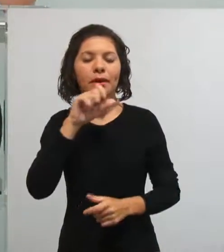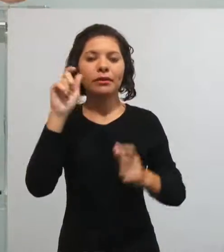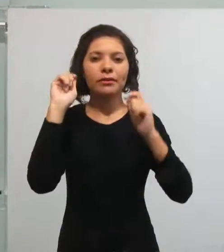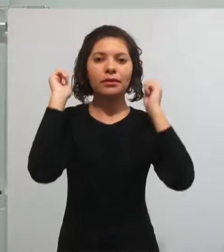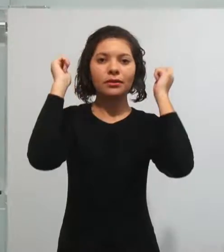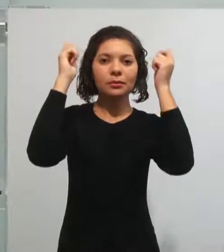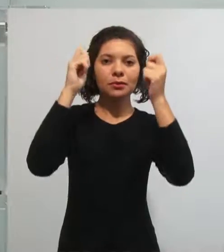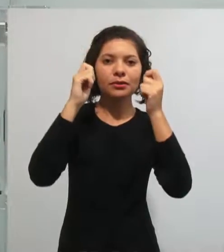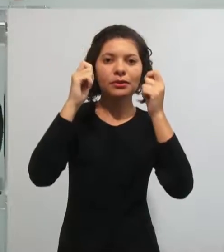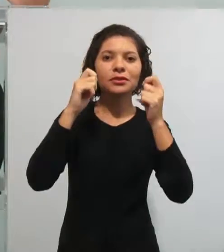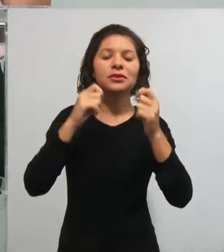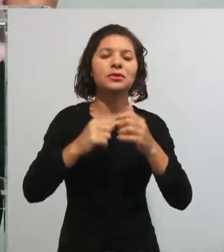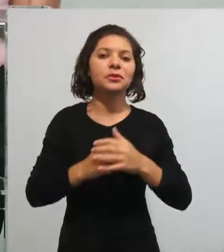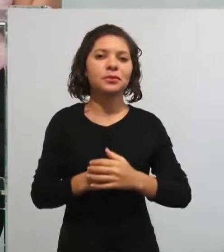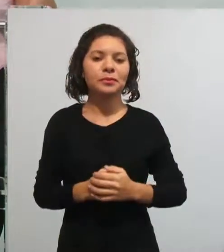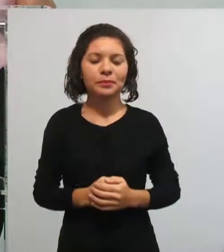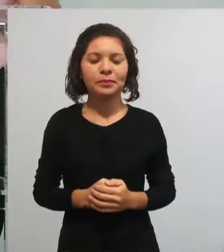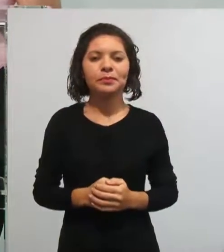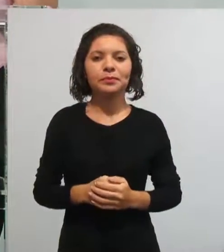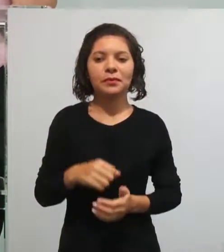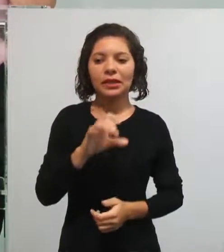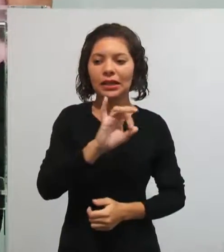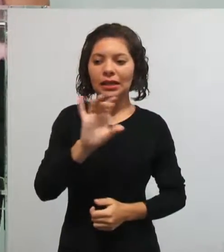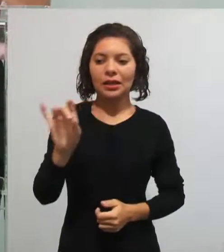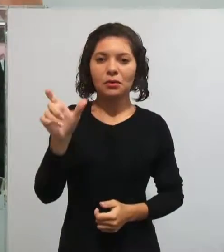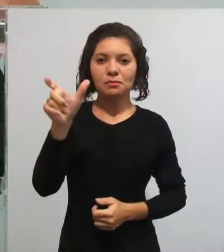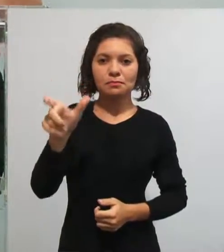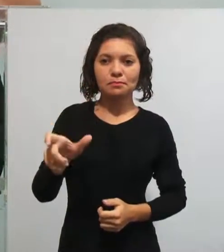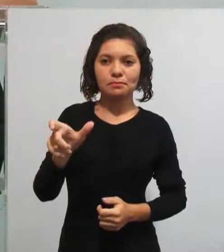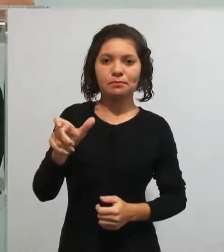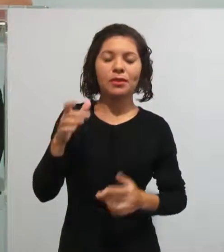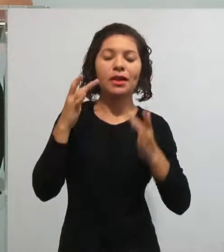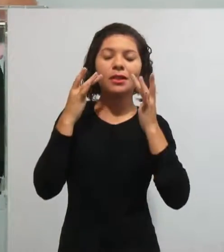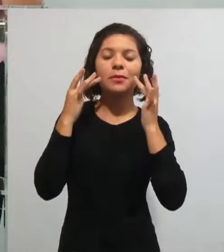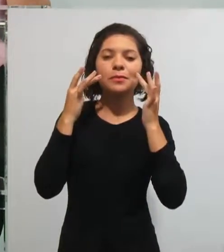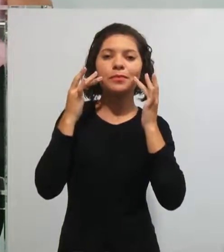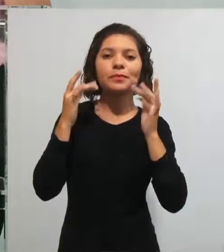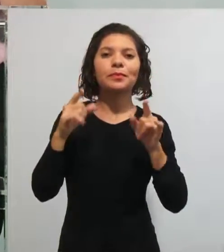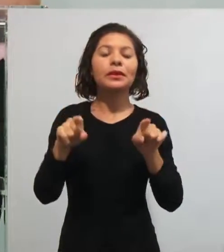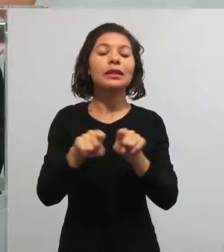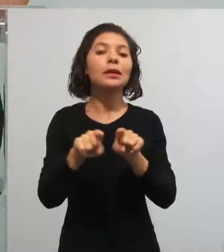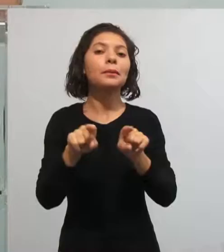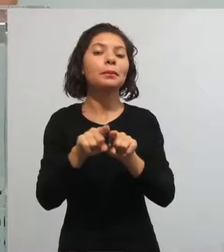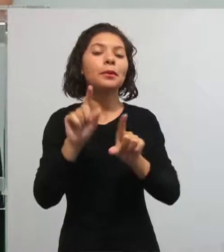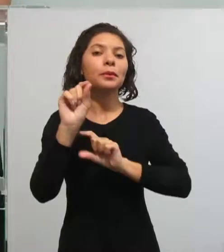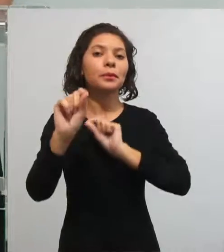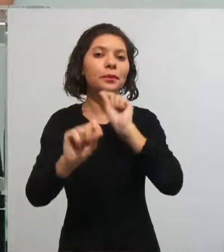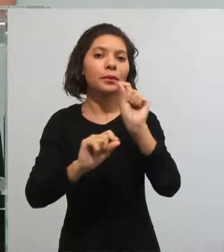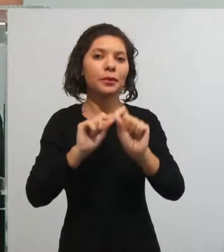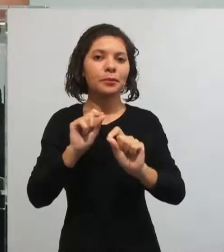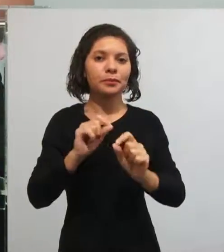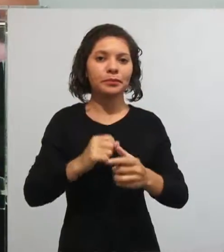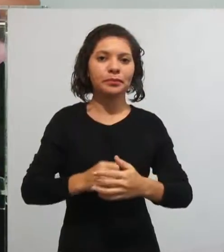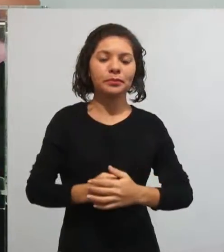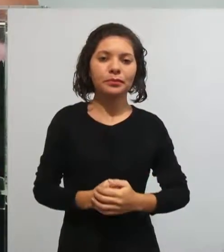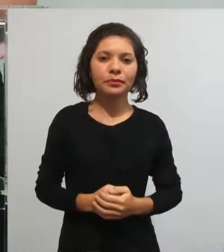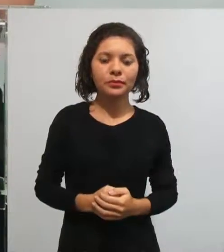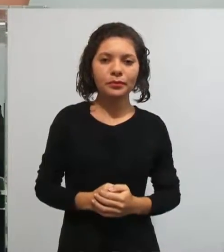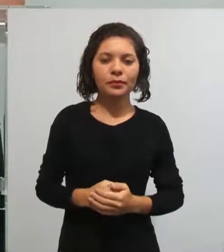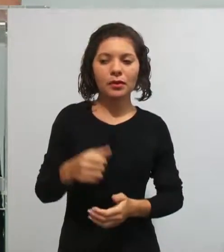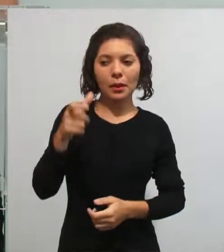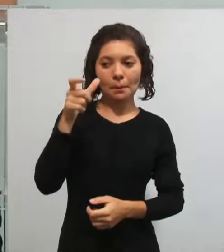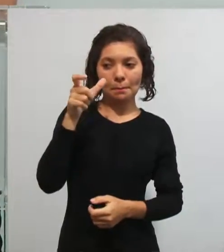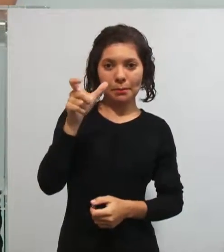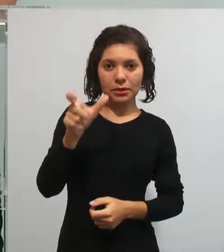Chapeuzinho. Dê papel lá para todo mundo. E também coloque lá um investigador de polícia, alguém que